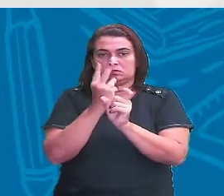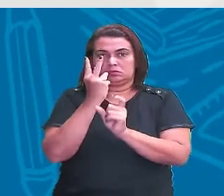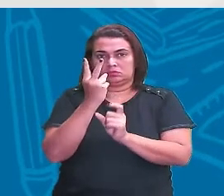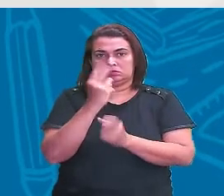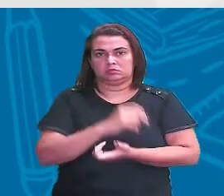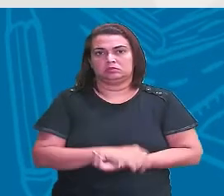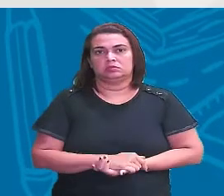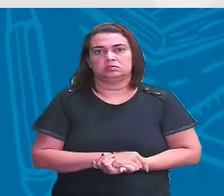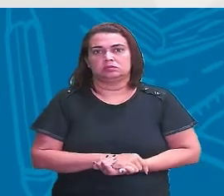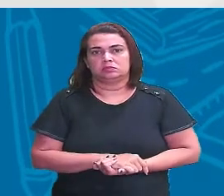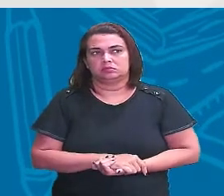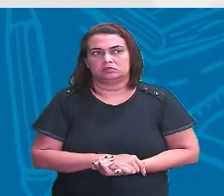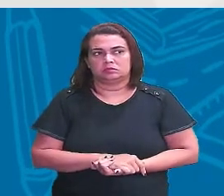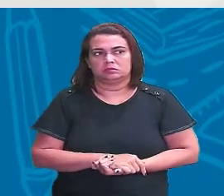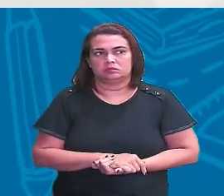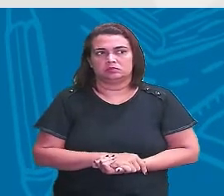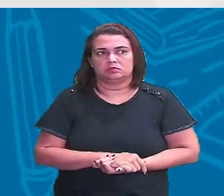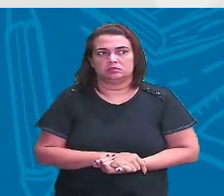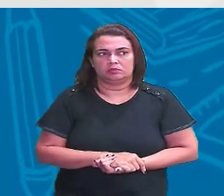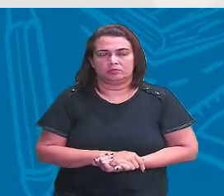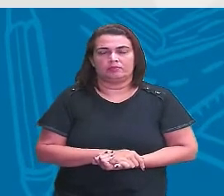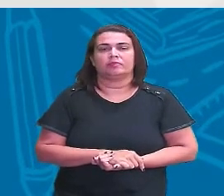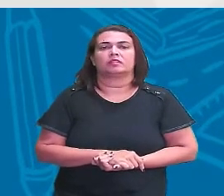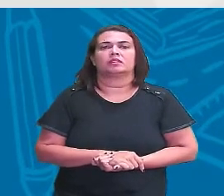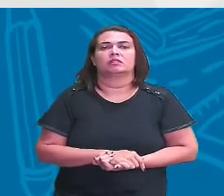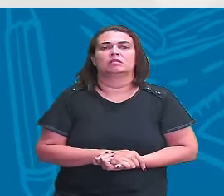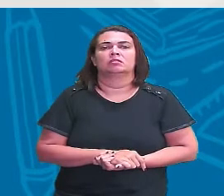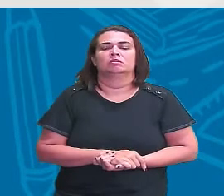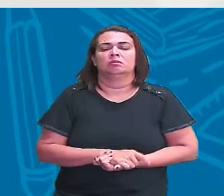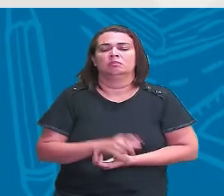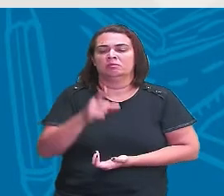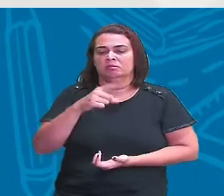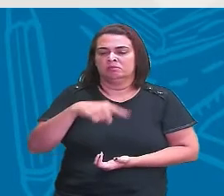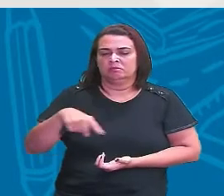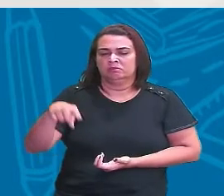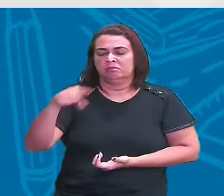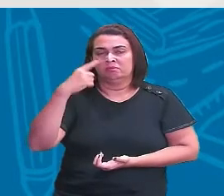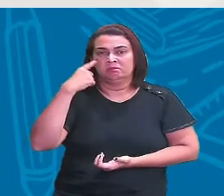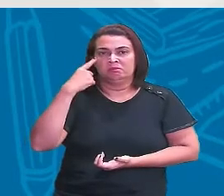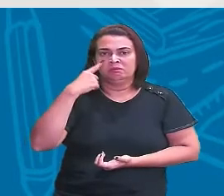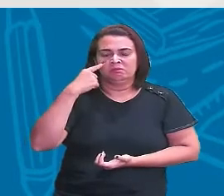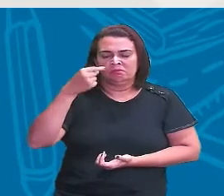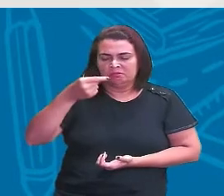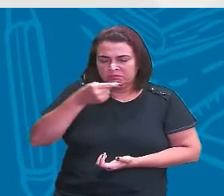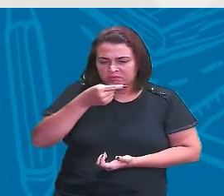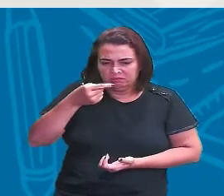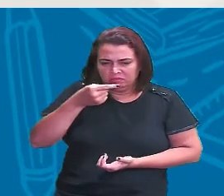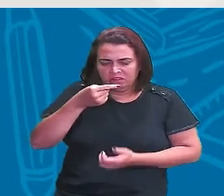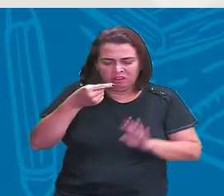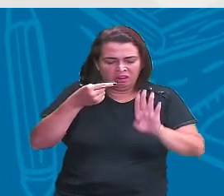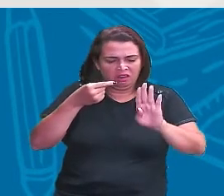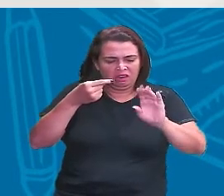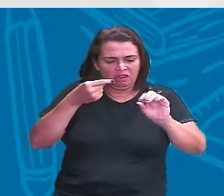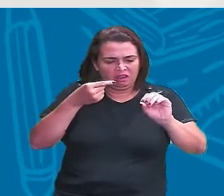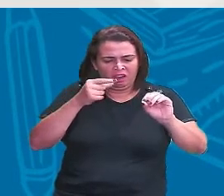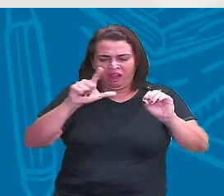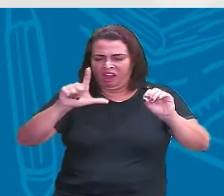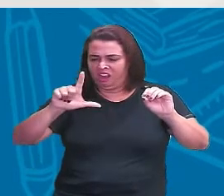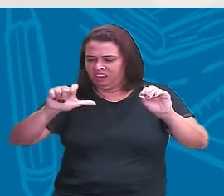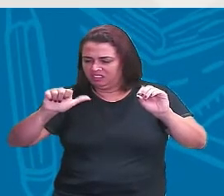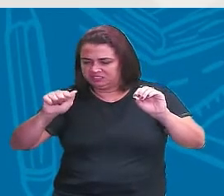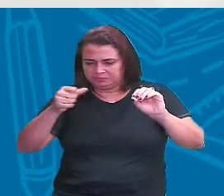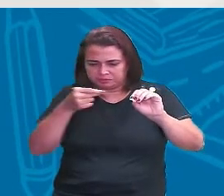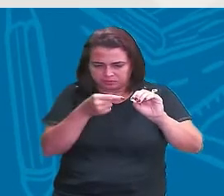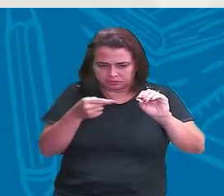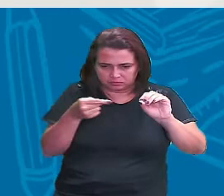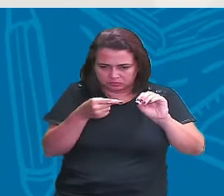contar. Um detalhe importante. Vocês estão vendo aí esse tracinho, né? Esse tracinho entre a sílaba